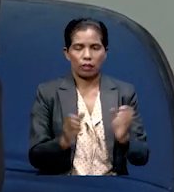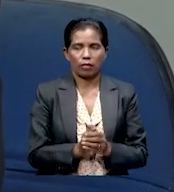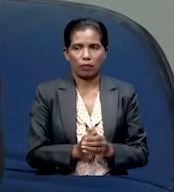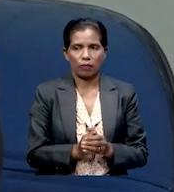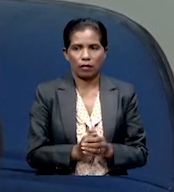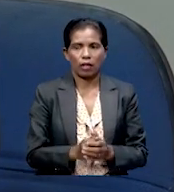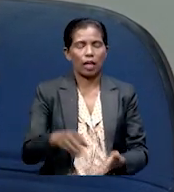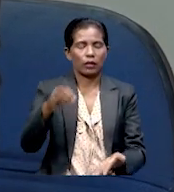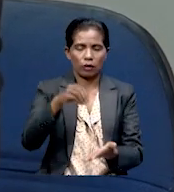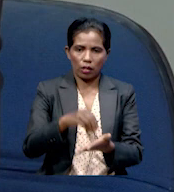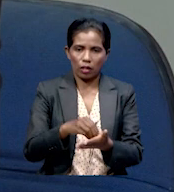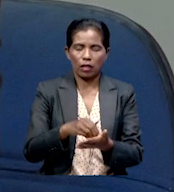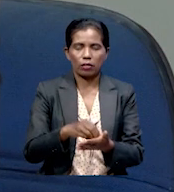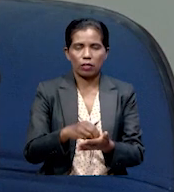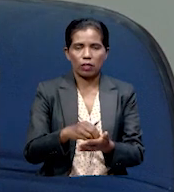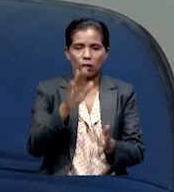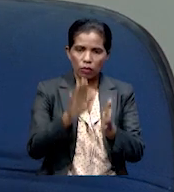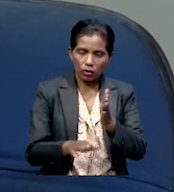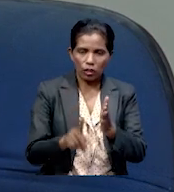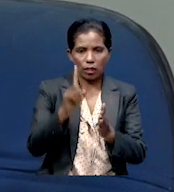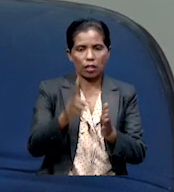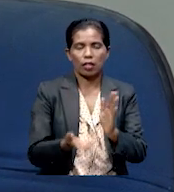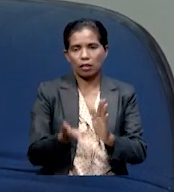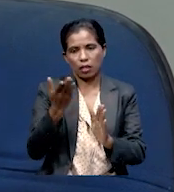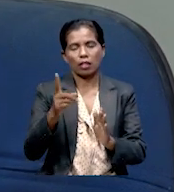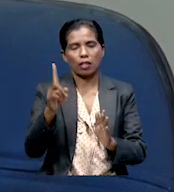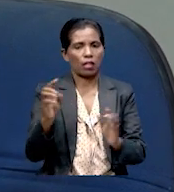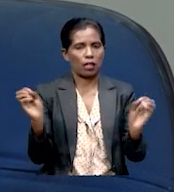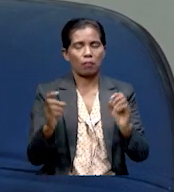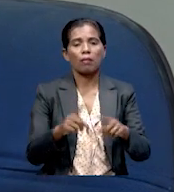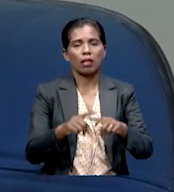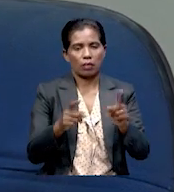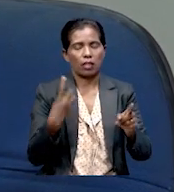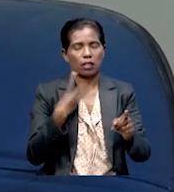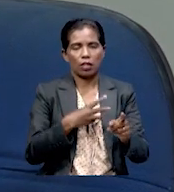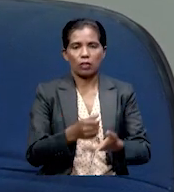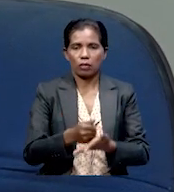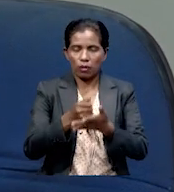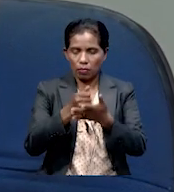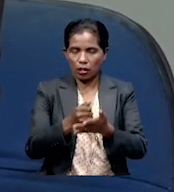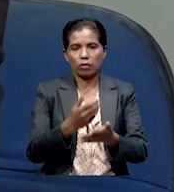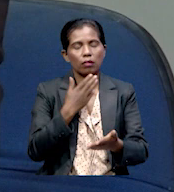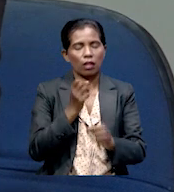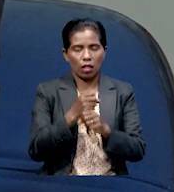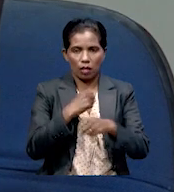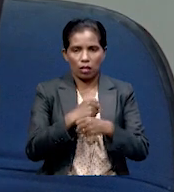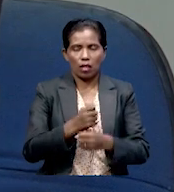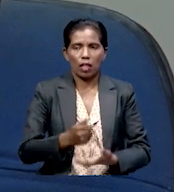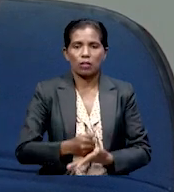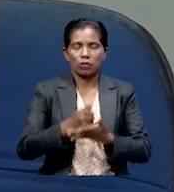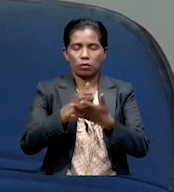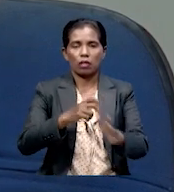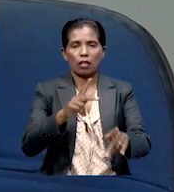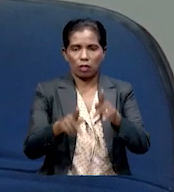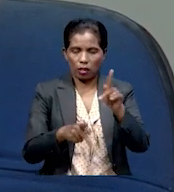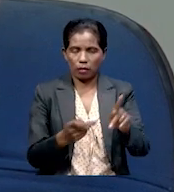din hatu ida saida la ma ita kontrola malu para tu bel halo di eglu atendimento ba e